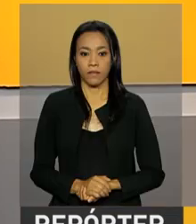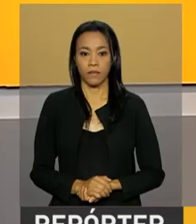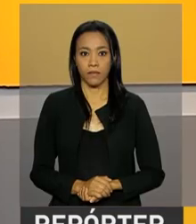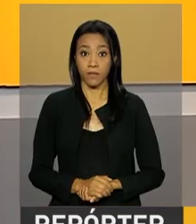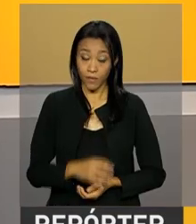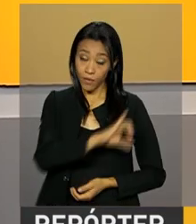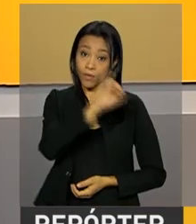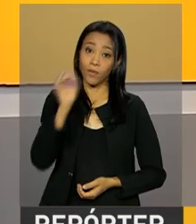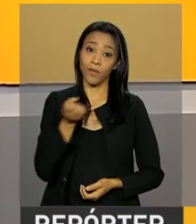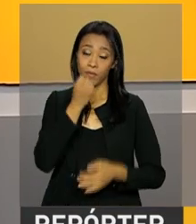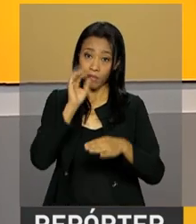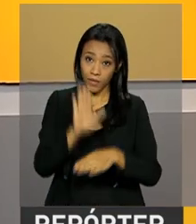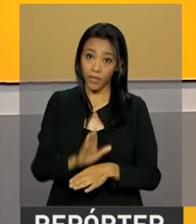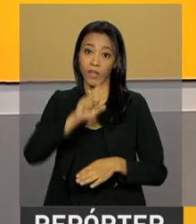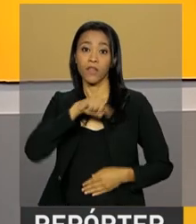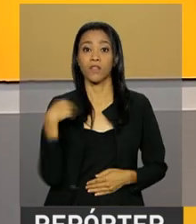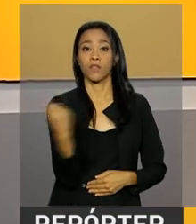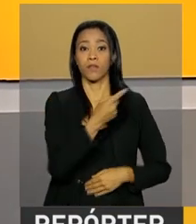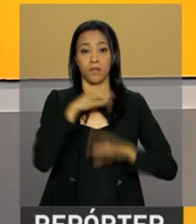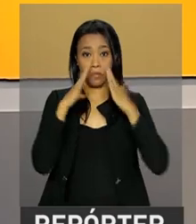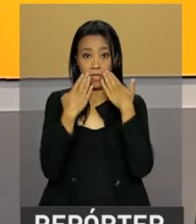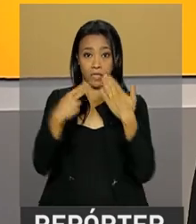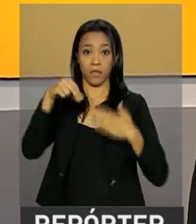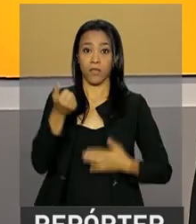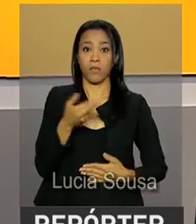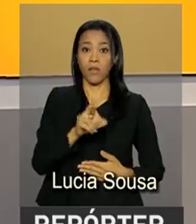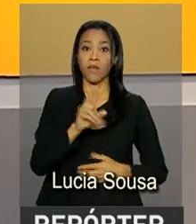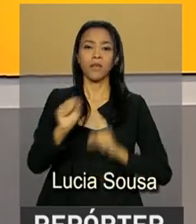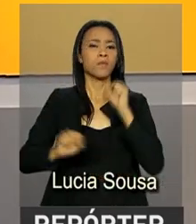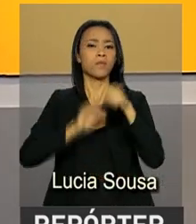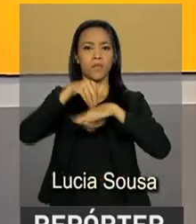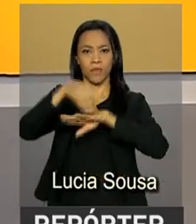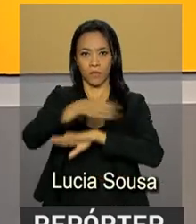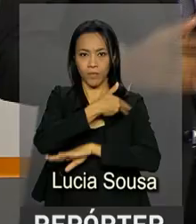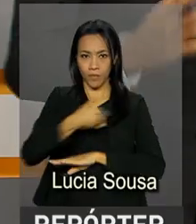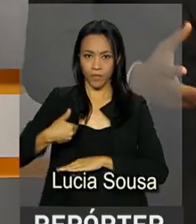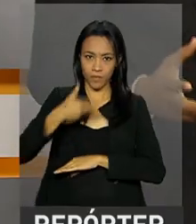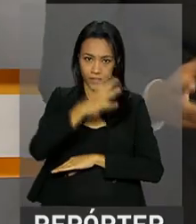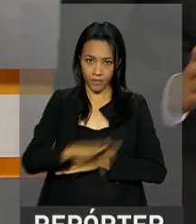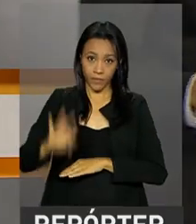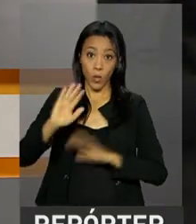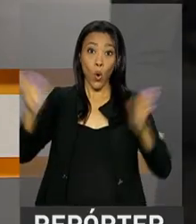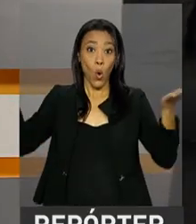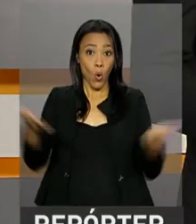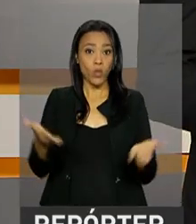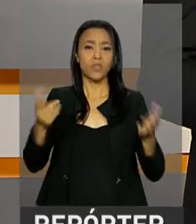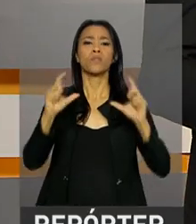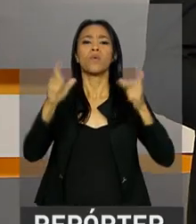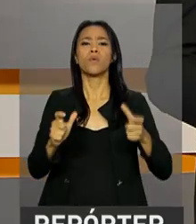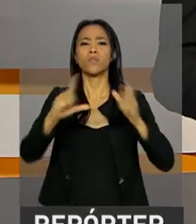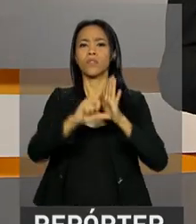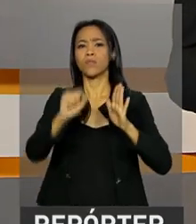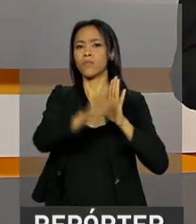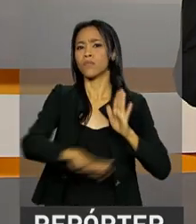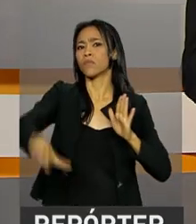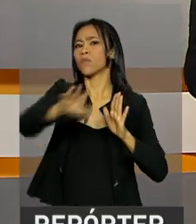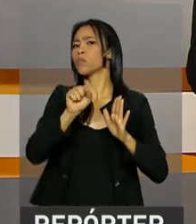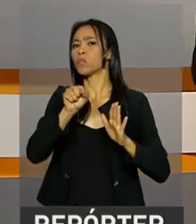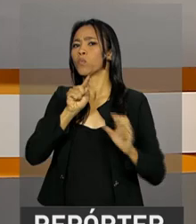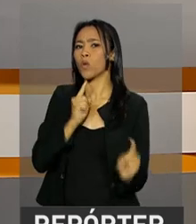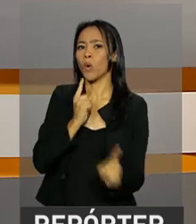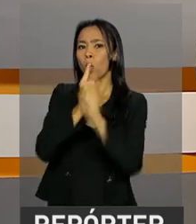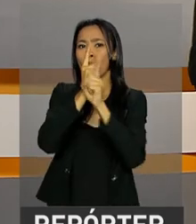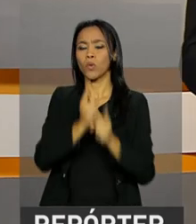Olá boa tarde estamos de volta com repórter NBR e as notícias do Governo Federal hoje no palácio Planalto durante encontro